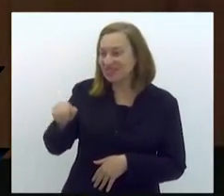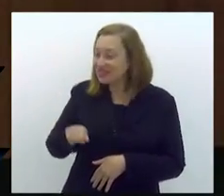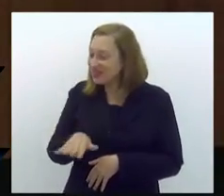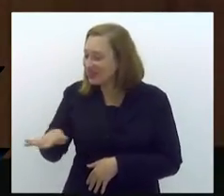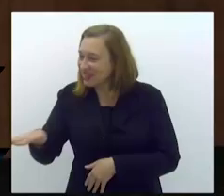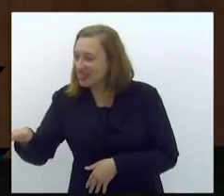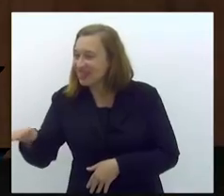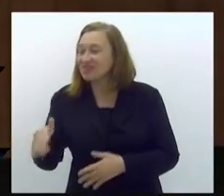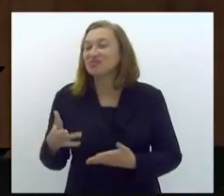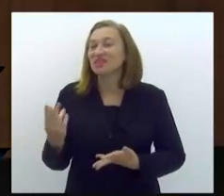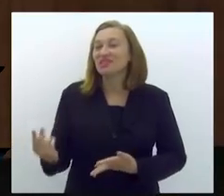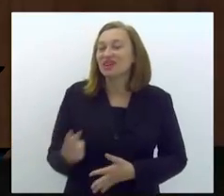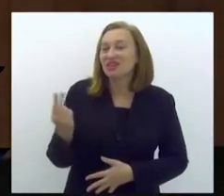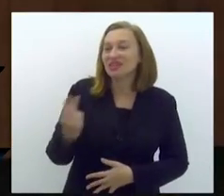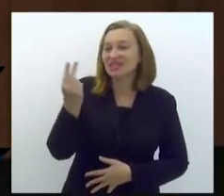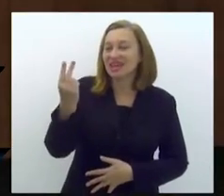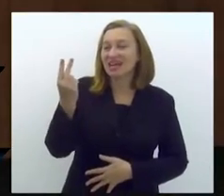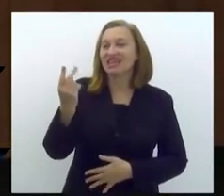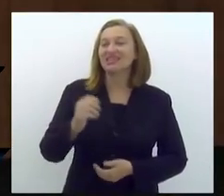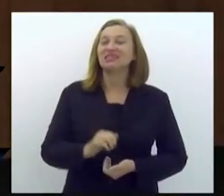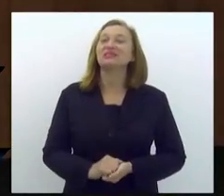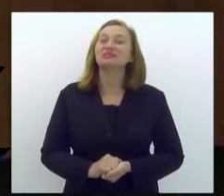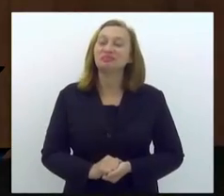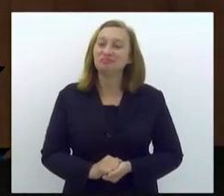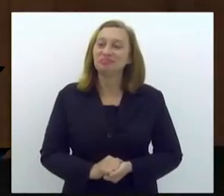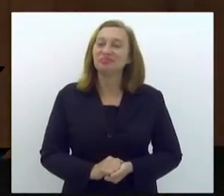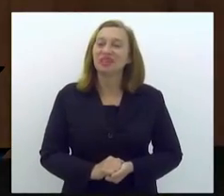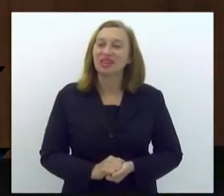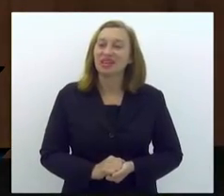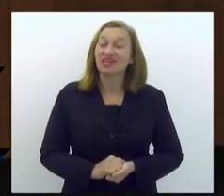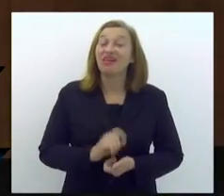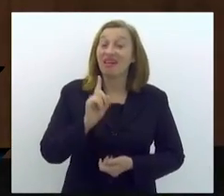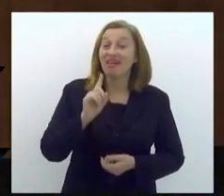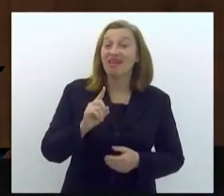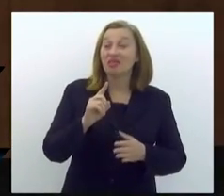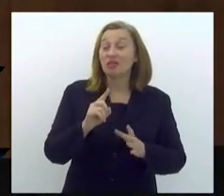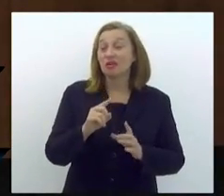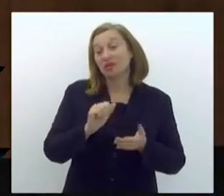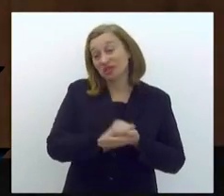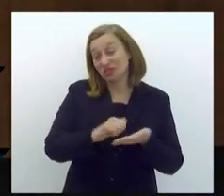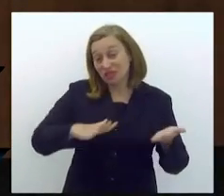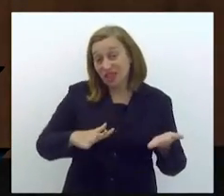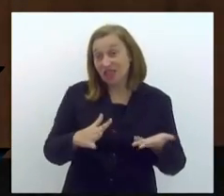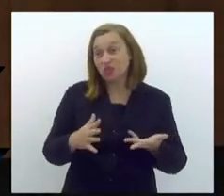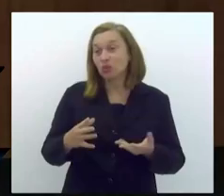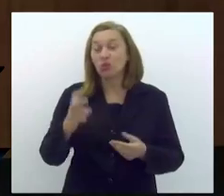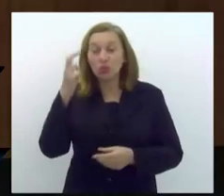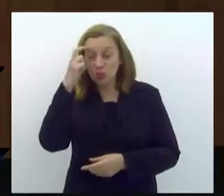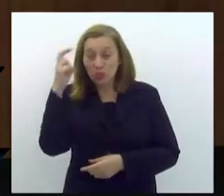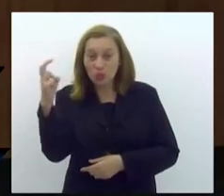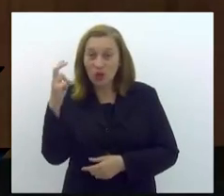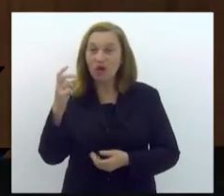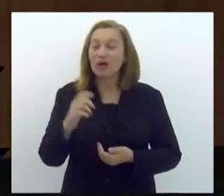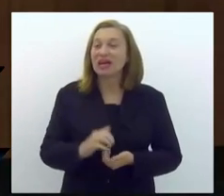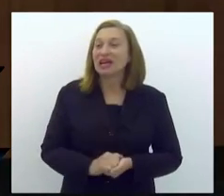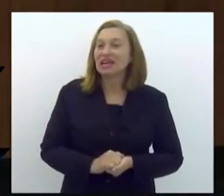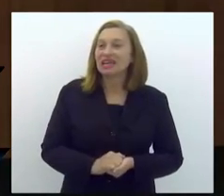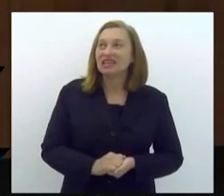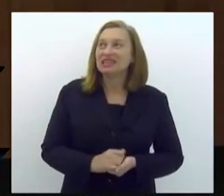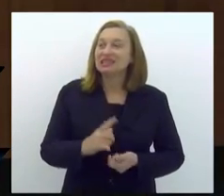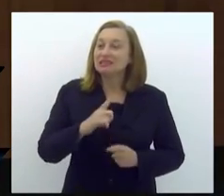de valorizar as comunidades é uma atividade cultural que tem